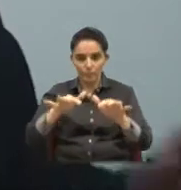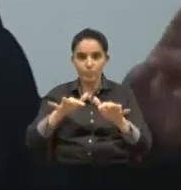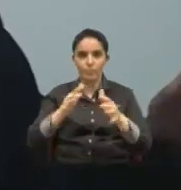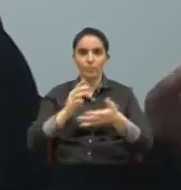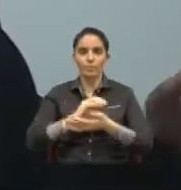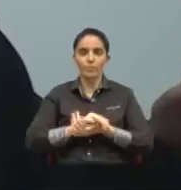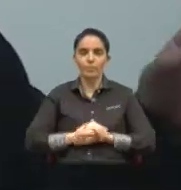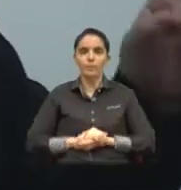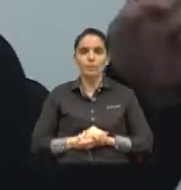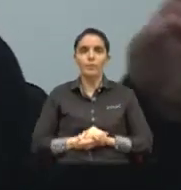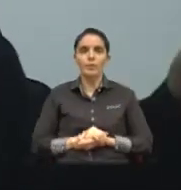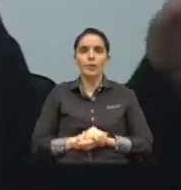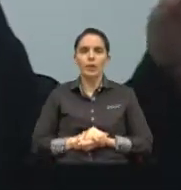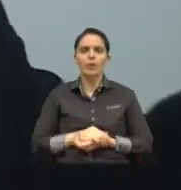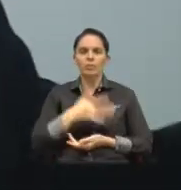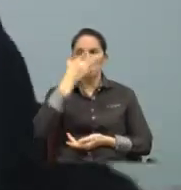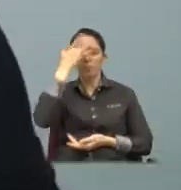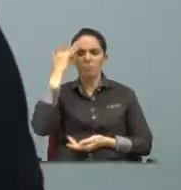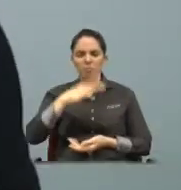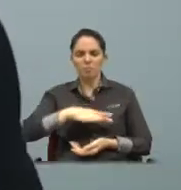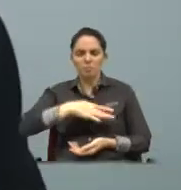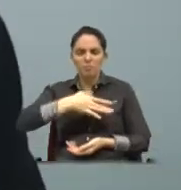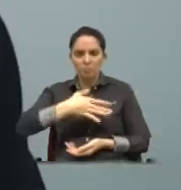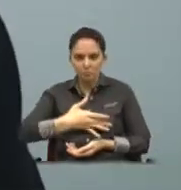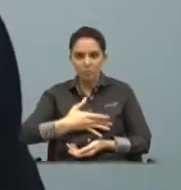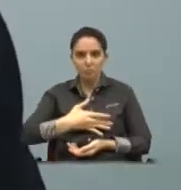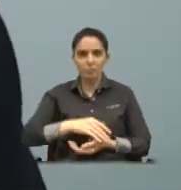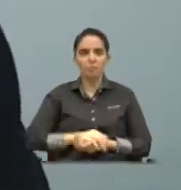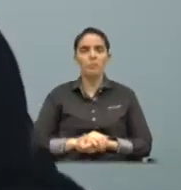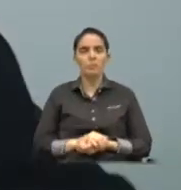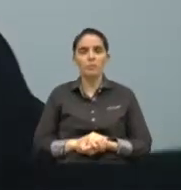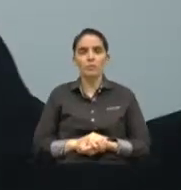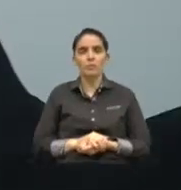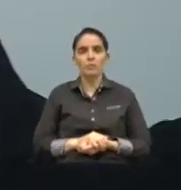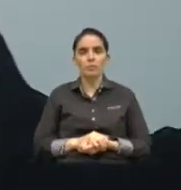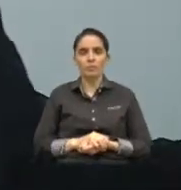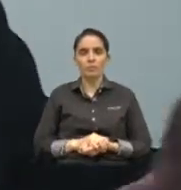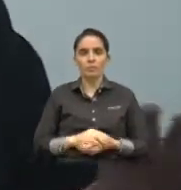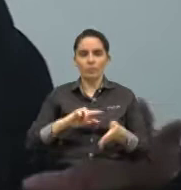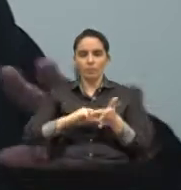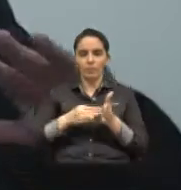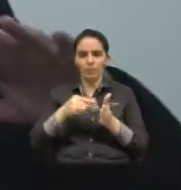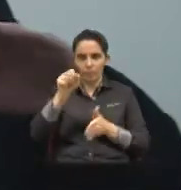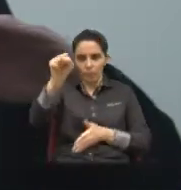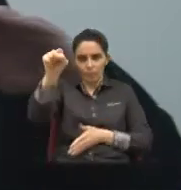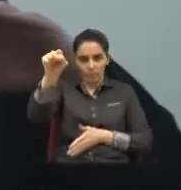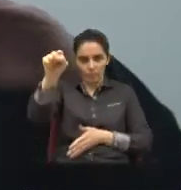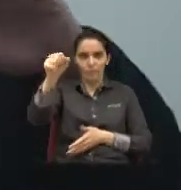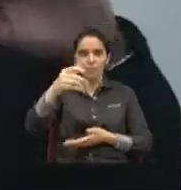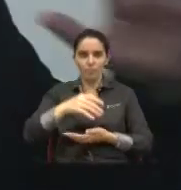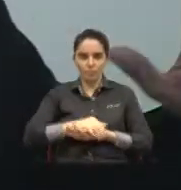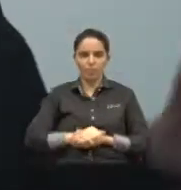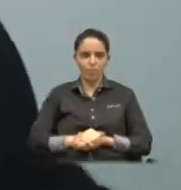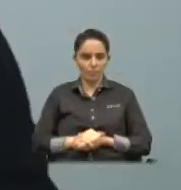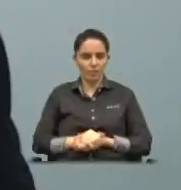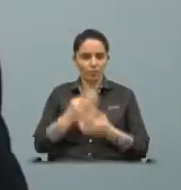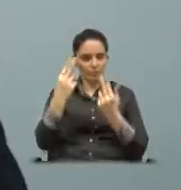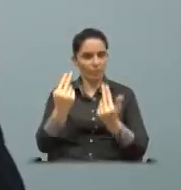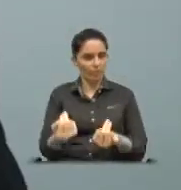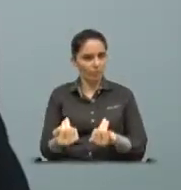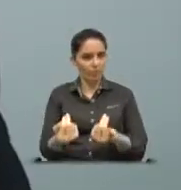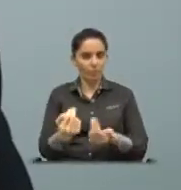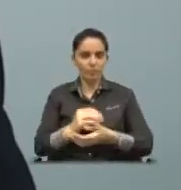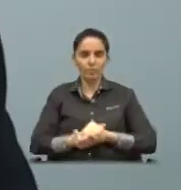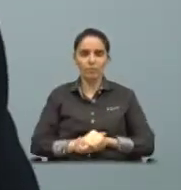Um herói. Esse é o herói. Quando a gente vê tanta inversão de